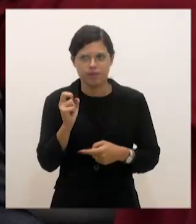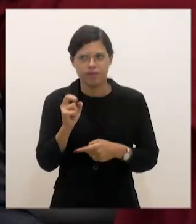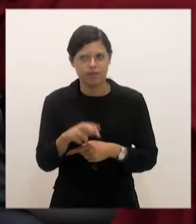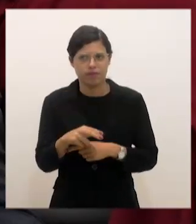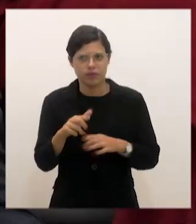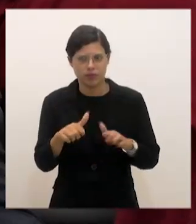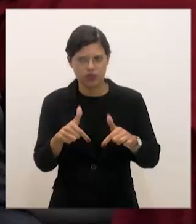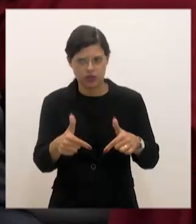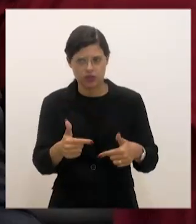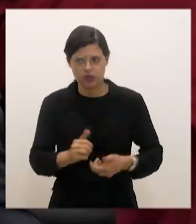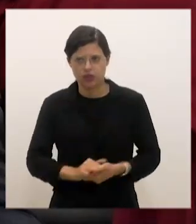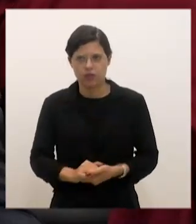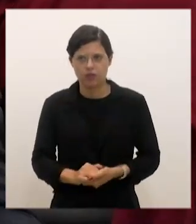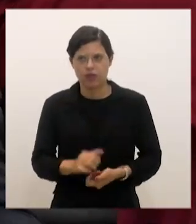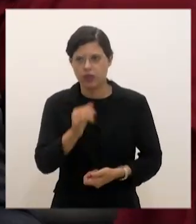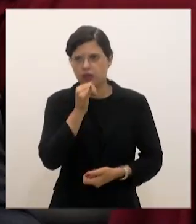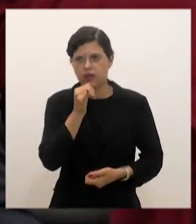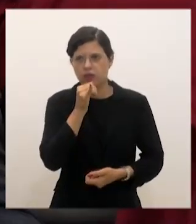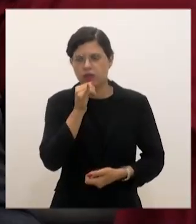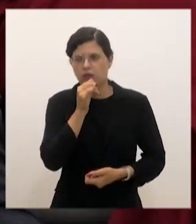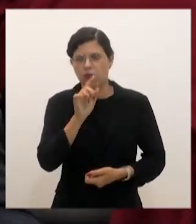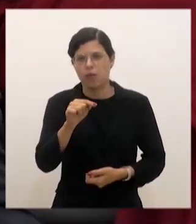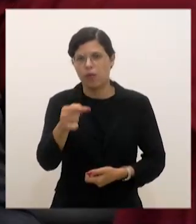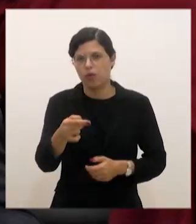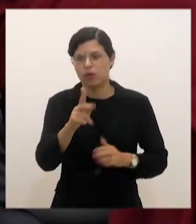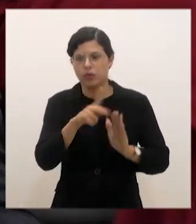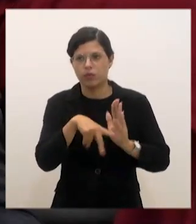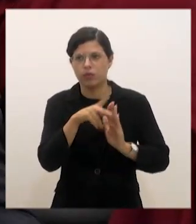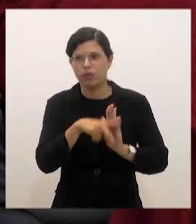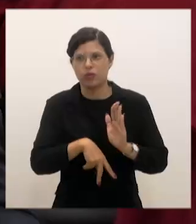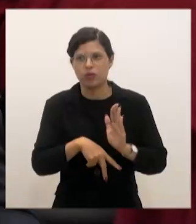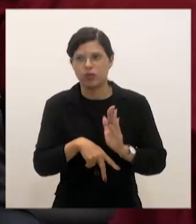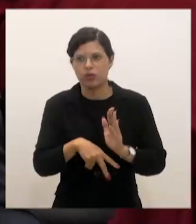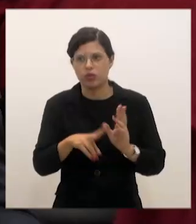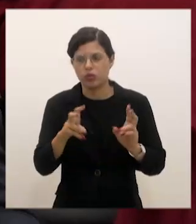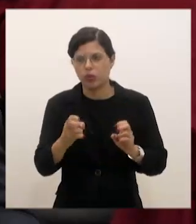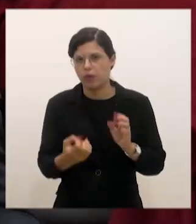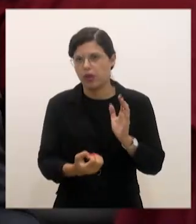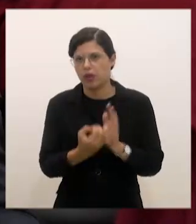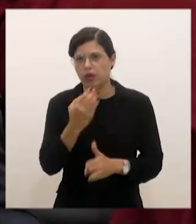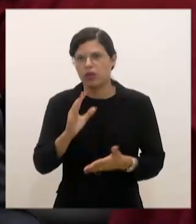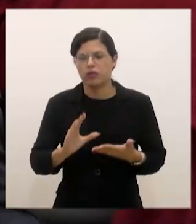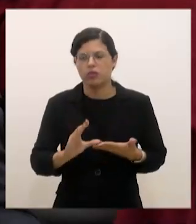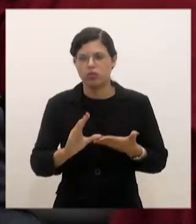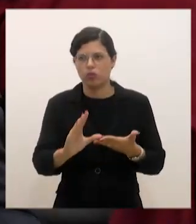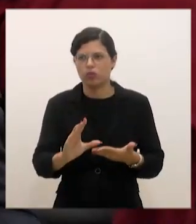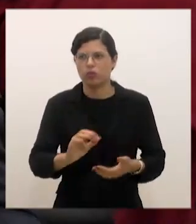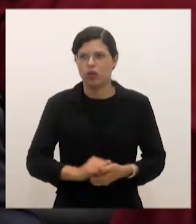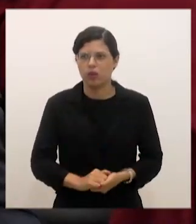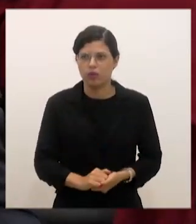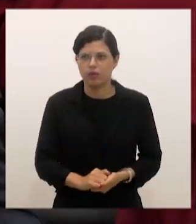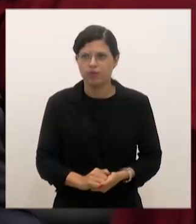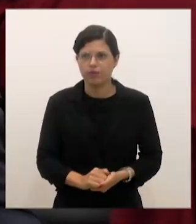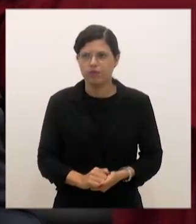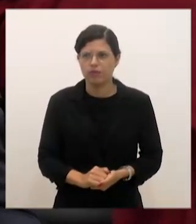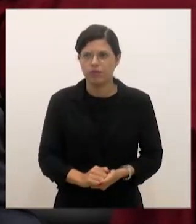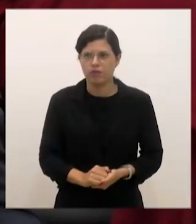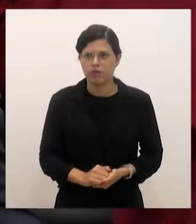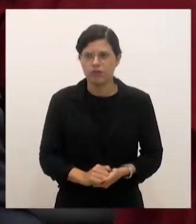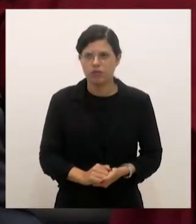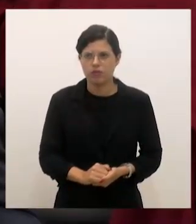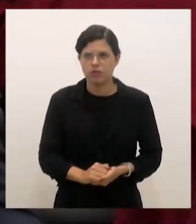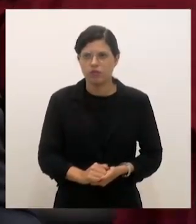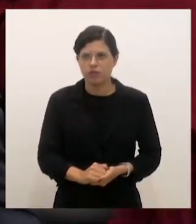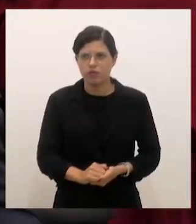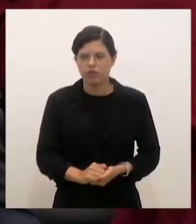iniciativas aqui. Por exemplo, o próximo projeto, ele prevê a criação de um conselho. Eu aqui já me